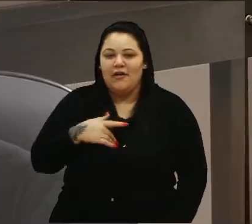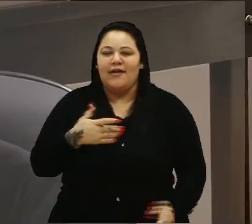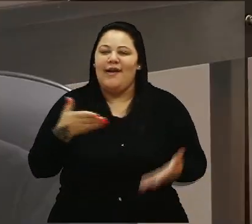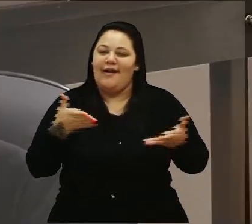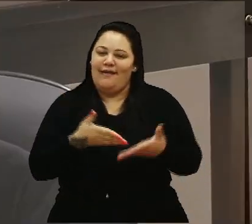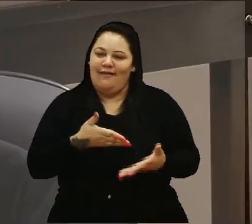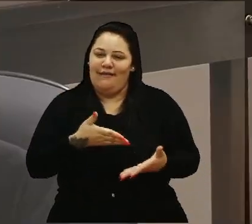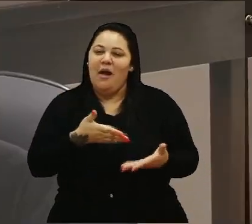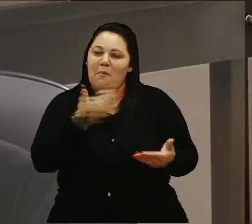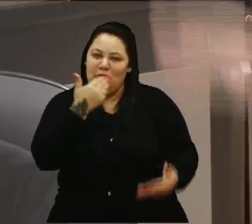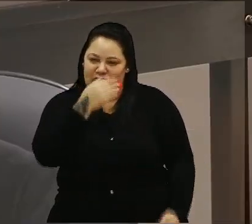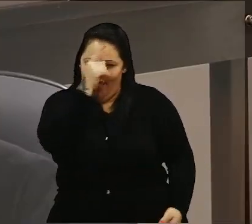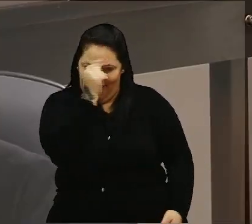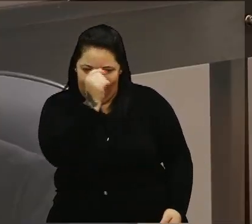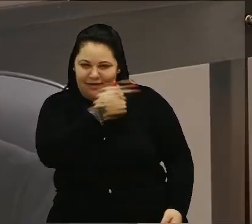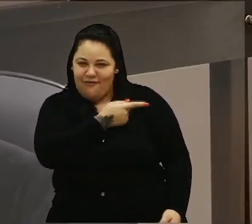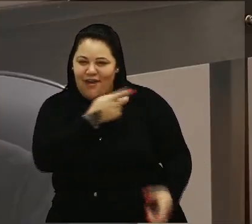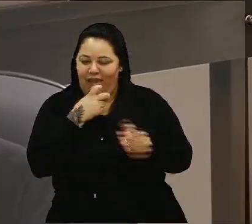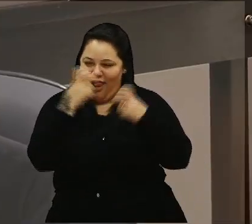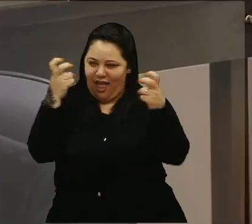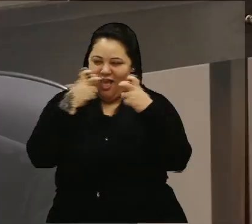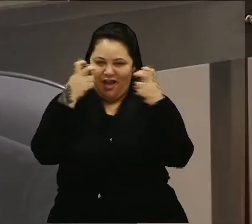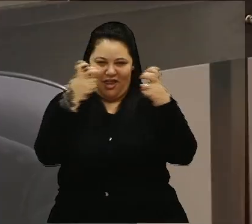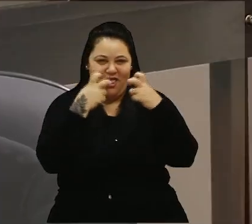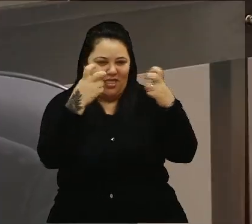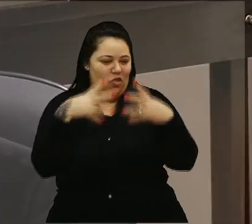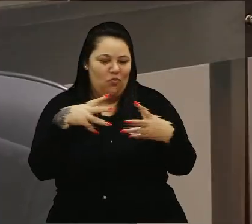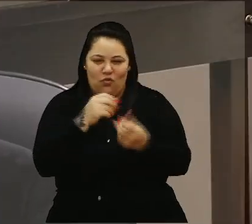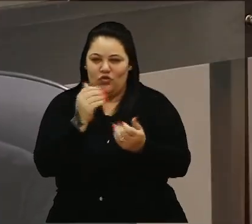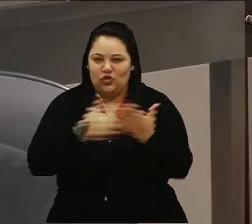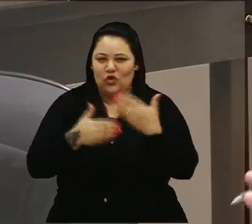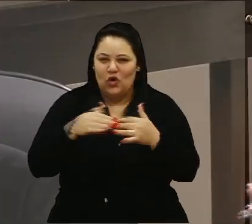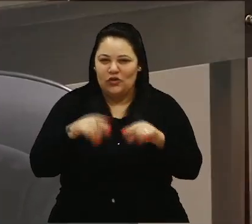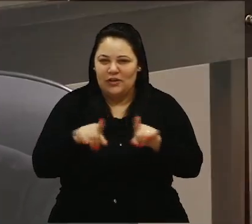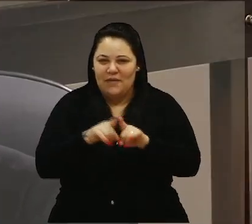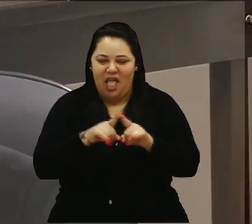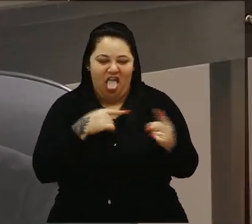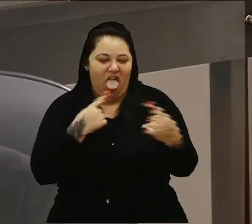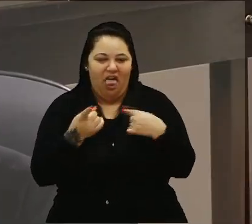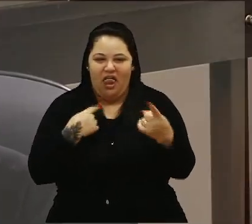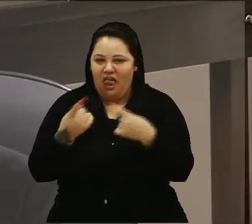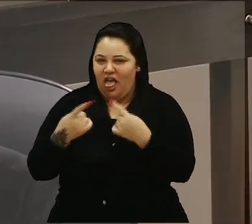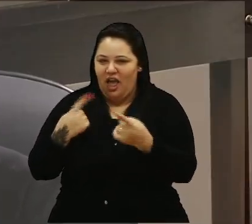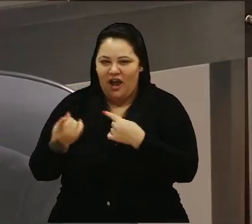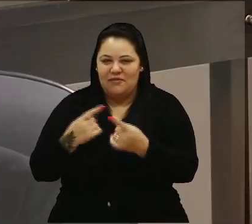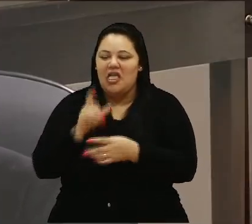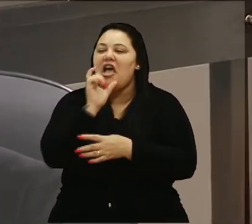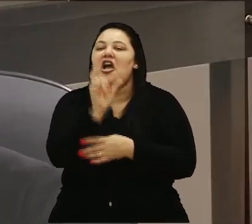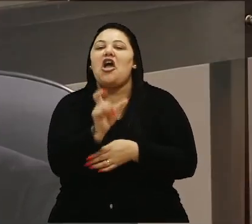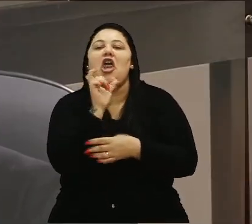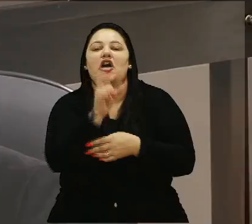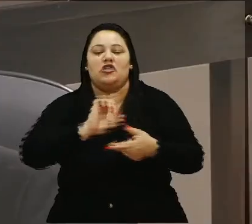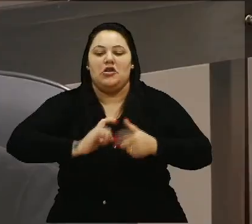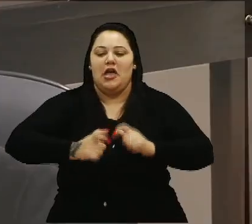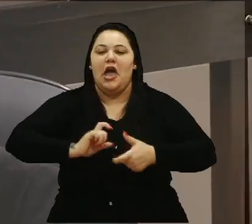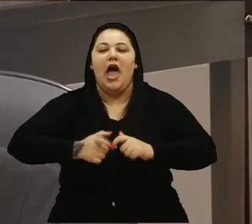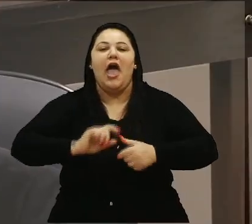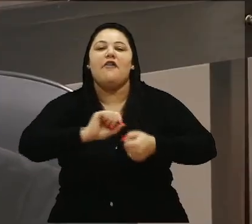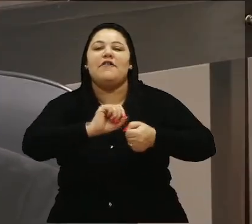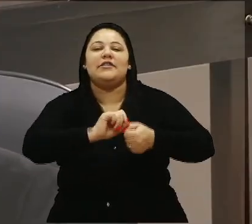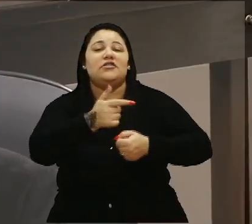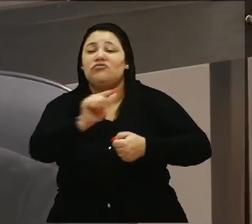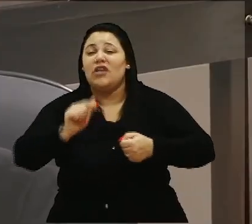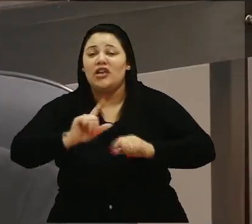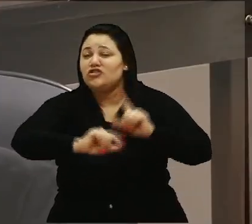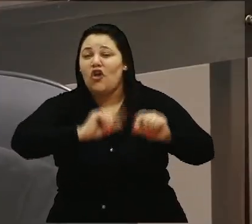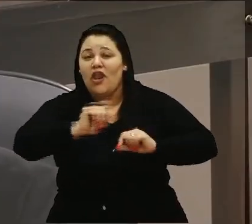E aí gritando aos quatro cantos do mundo aí, se reclamando da ofensiva que Israel vem fazendo, mas não tem outra opção.